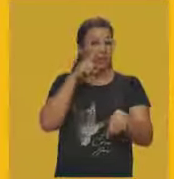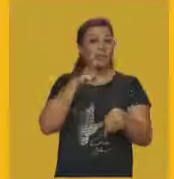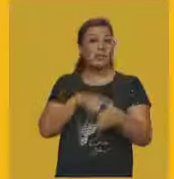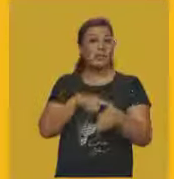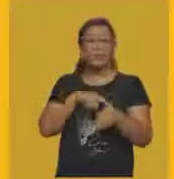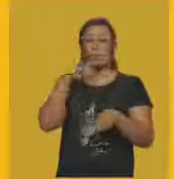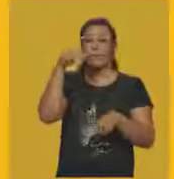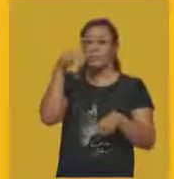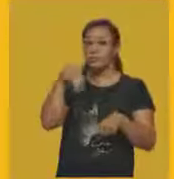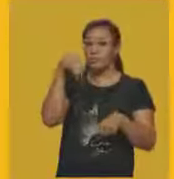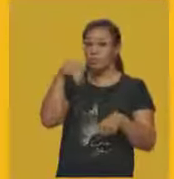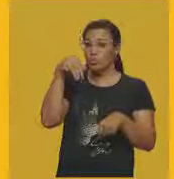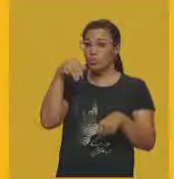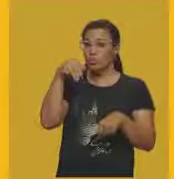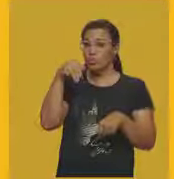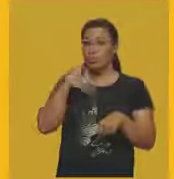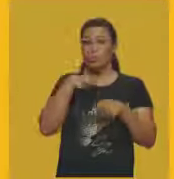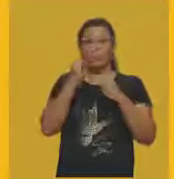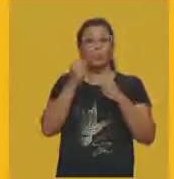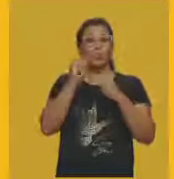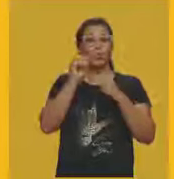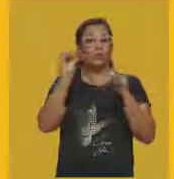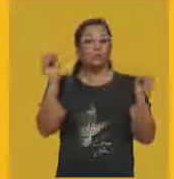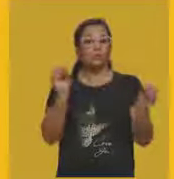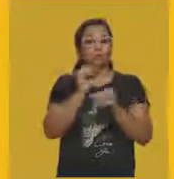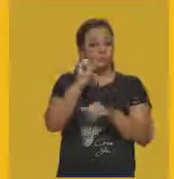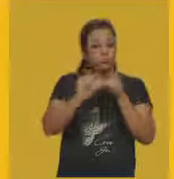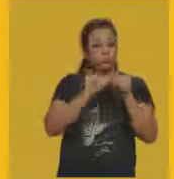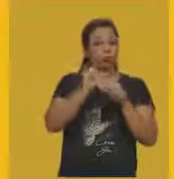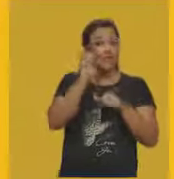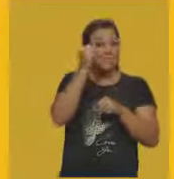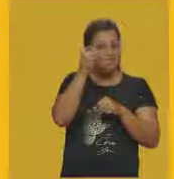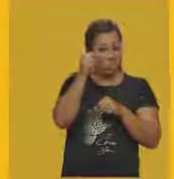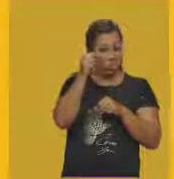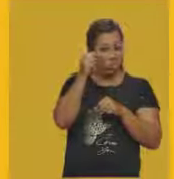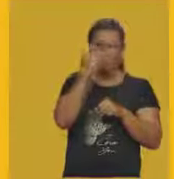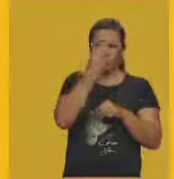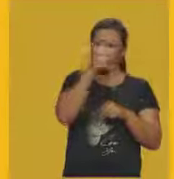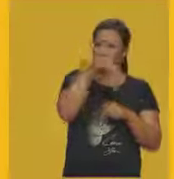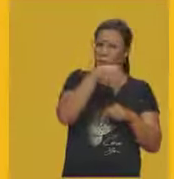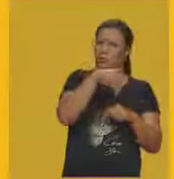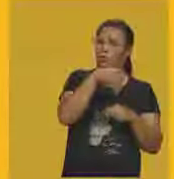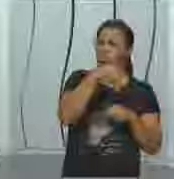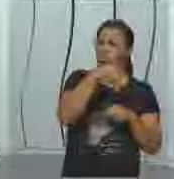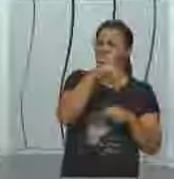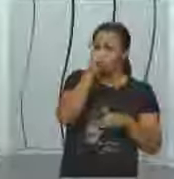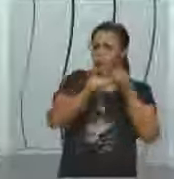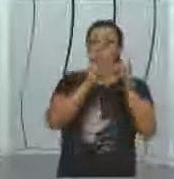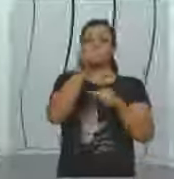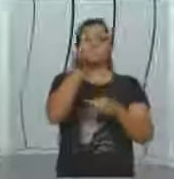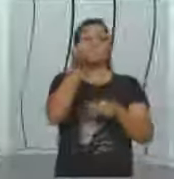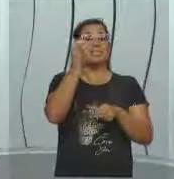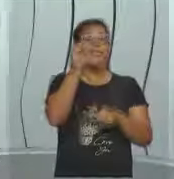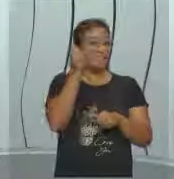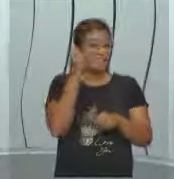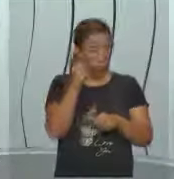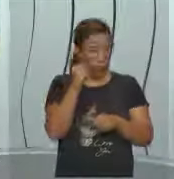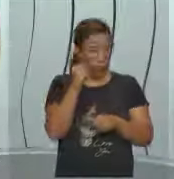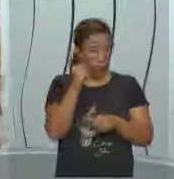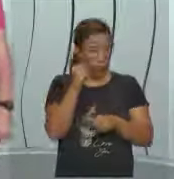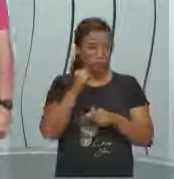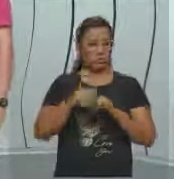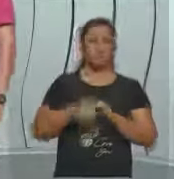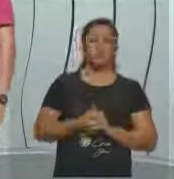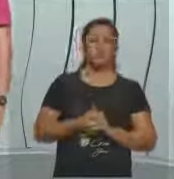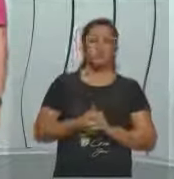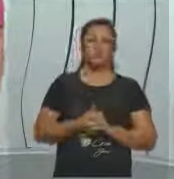em minuto. Eu vou ter que passar esse tempo para segundo também. 1 minuto tem 60 segundos, não esqueçam disso. Então aqui,